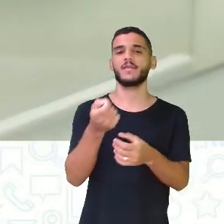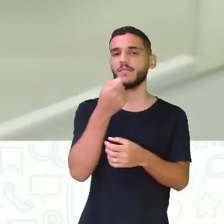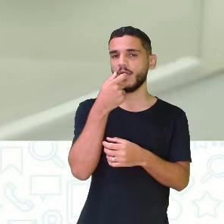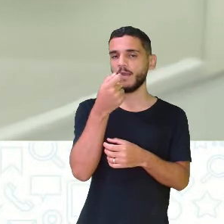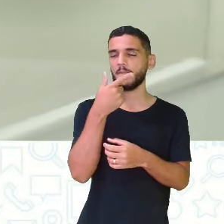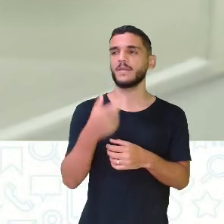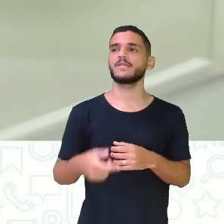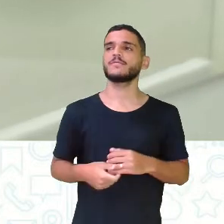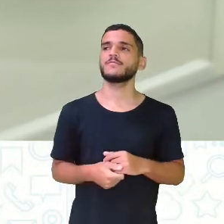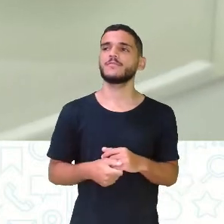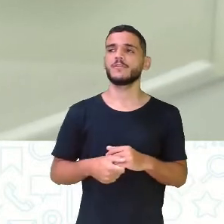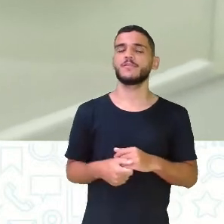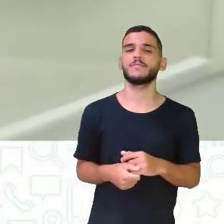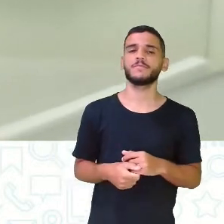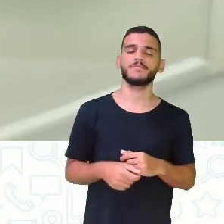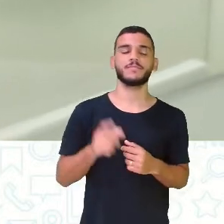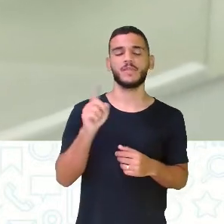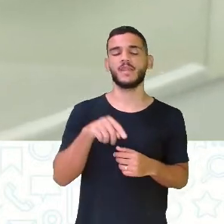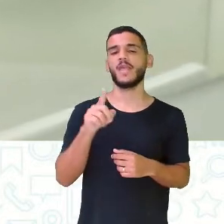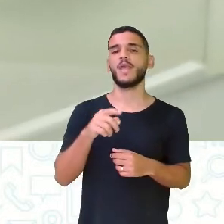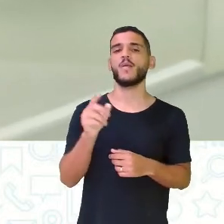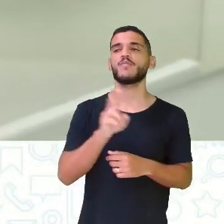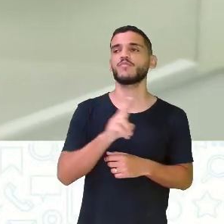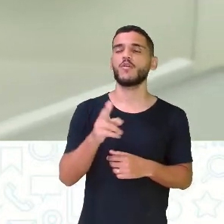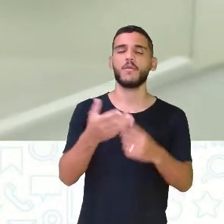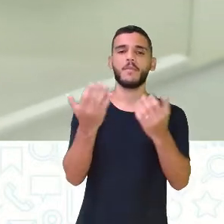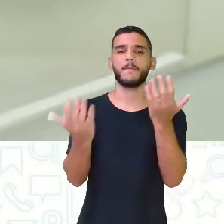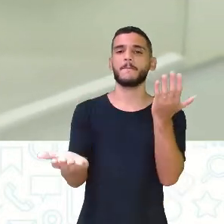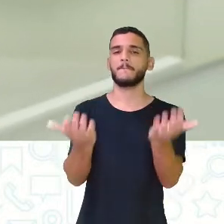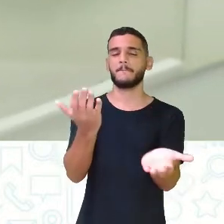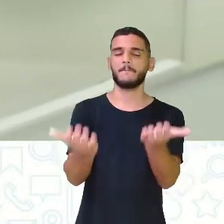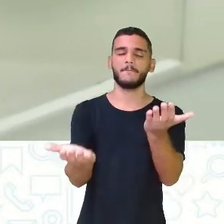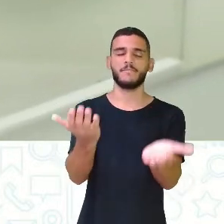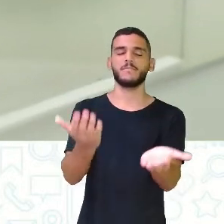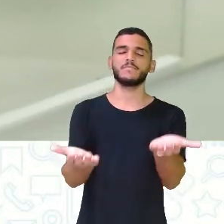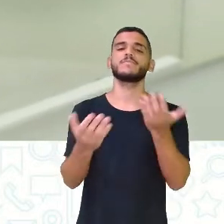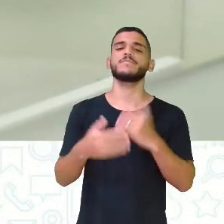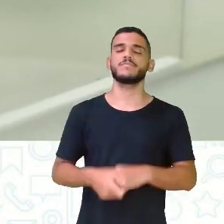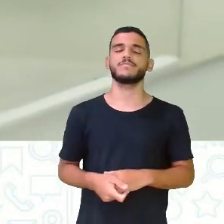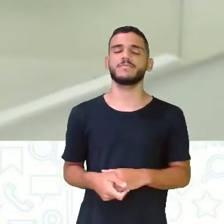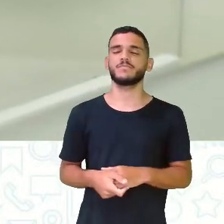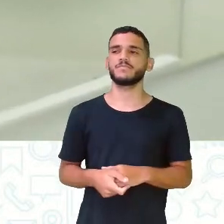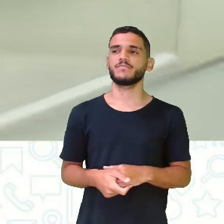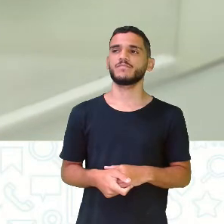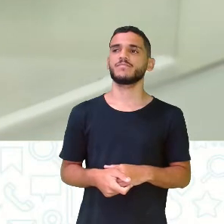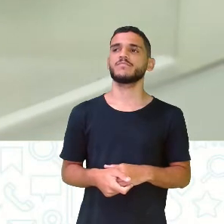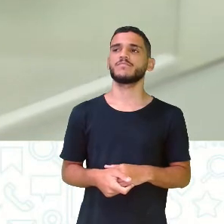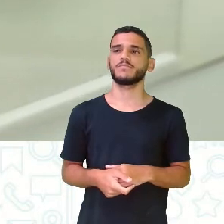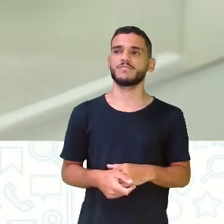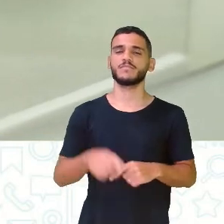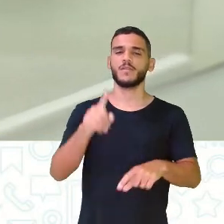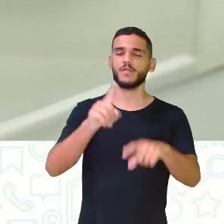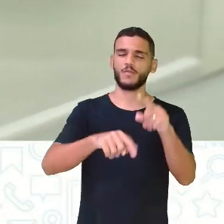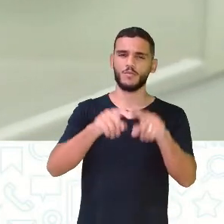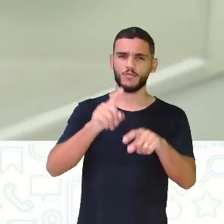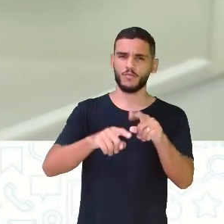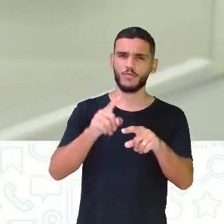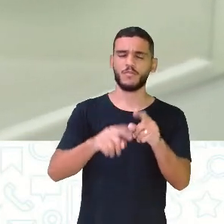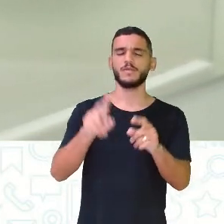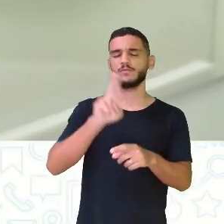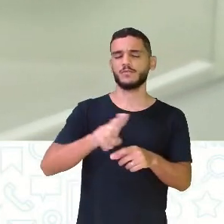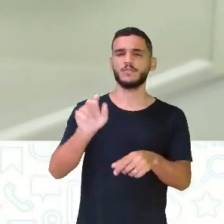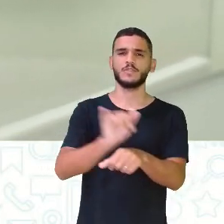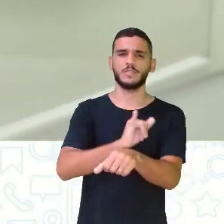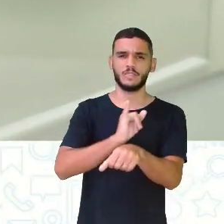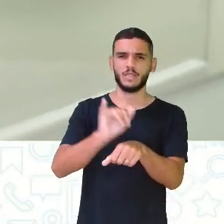Isso daqui é chamado de balança de precisão. O instrumento de medição, normalmente em gramas, quilogramas e